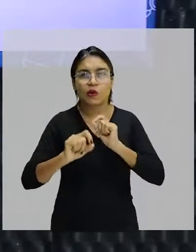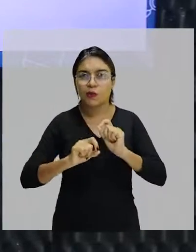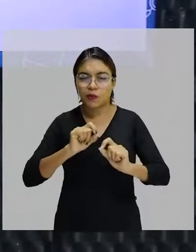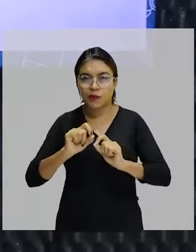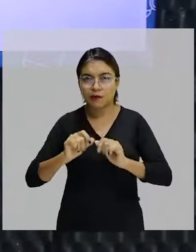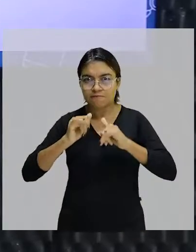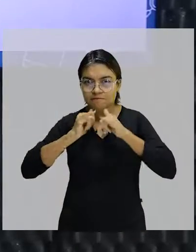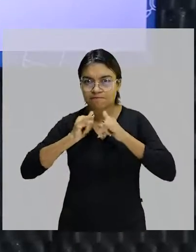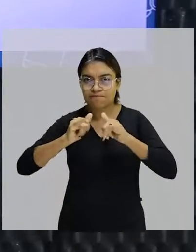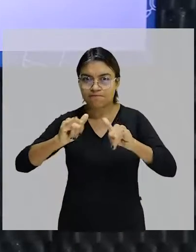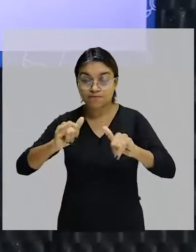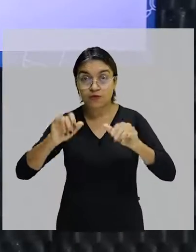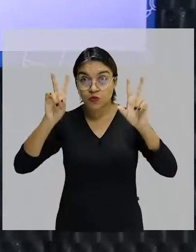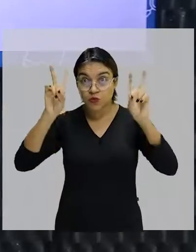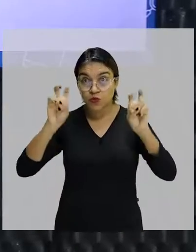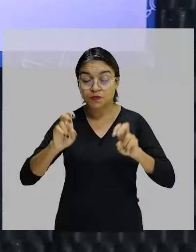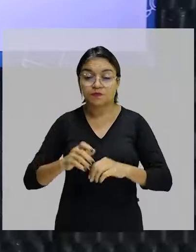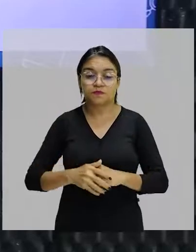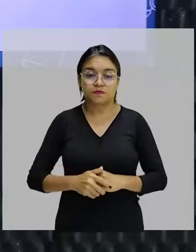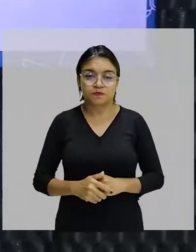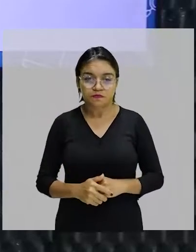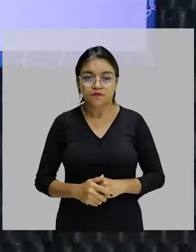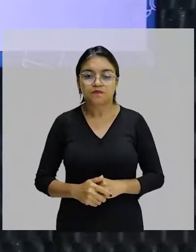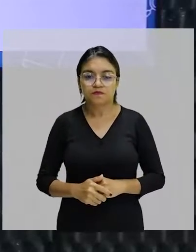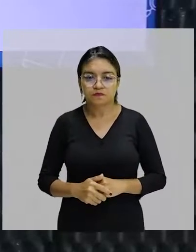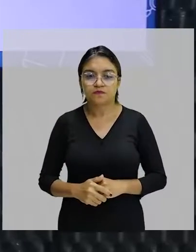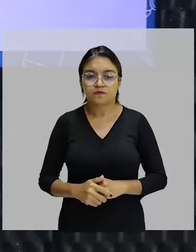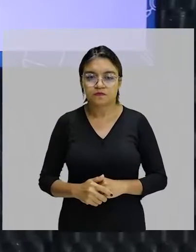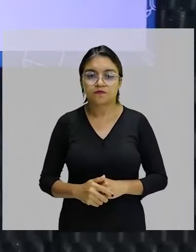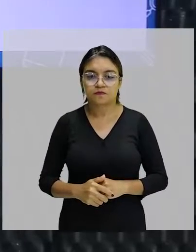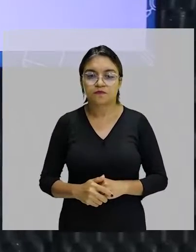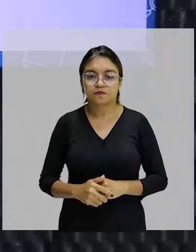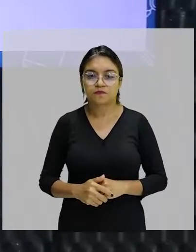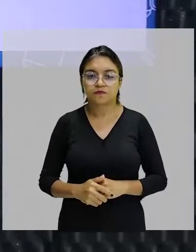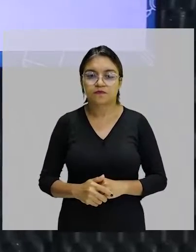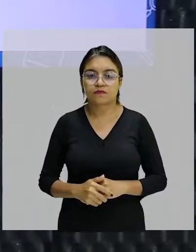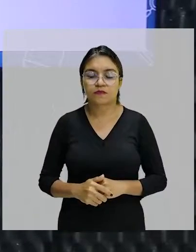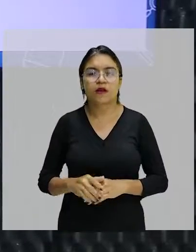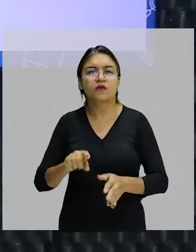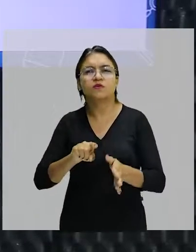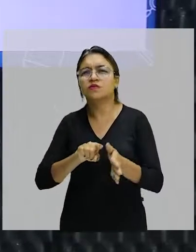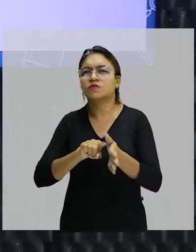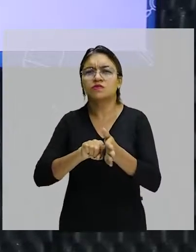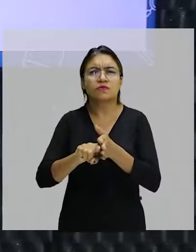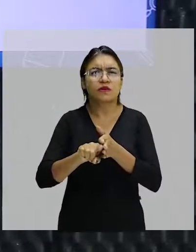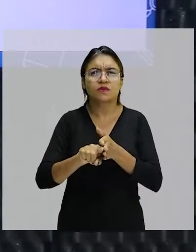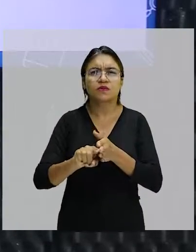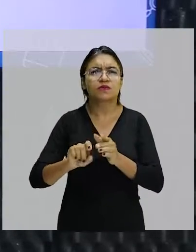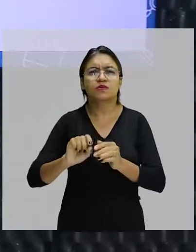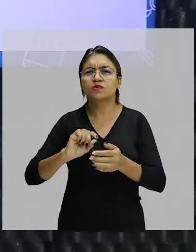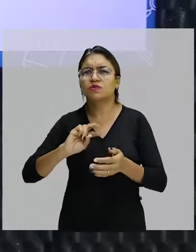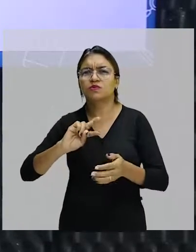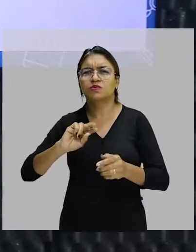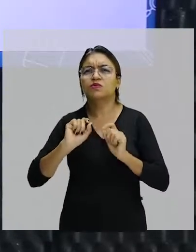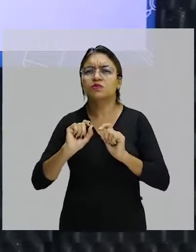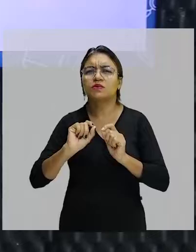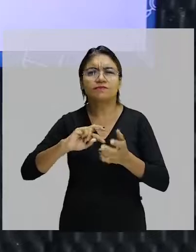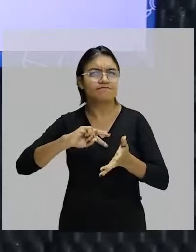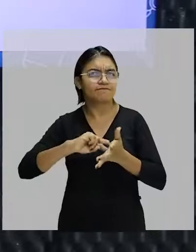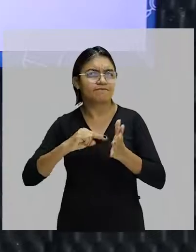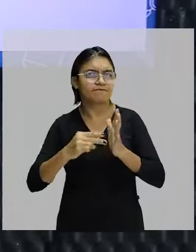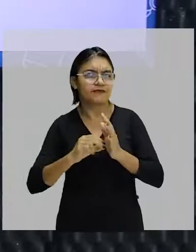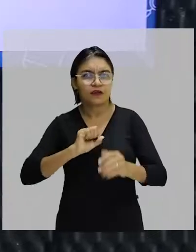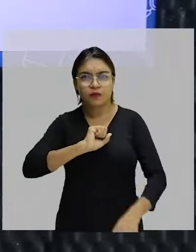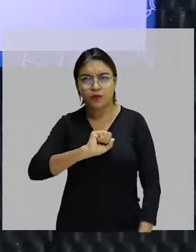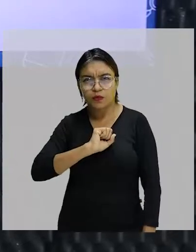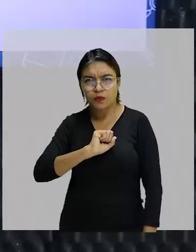vocês sobre esse tema. What is reggae? Partindo dessa pergunta, o que é o reggae? Brazilian